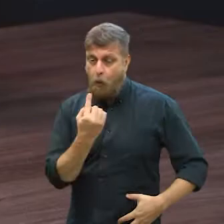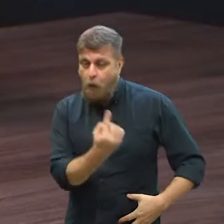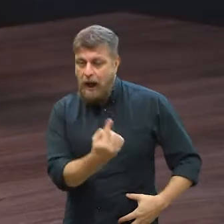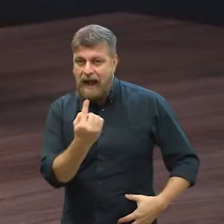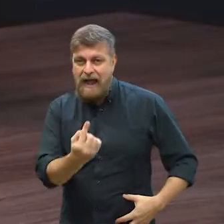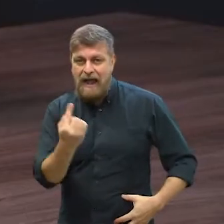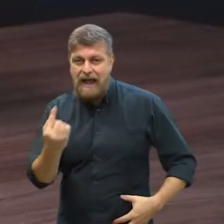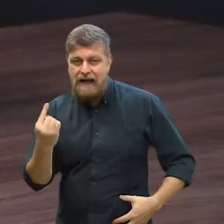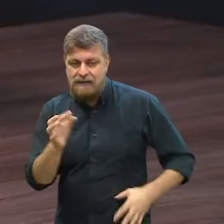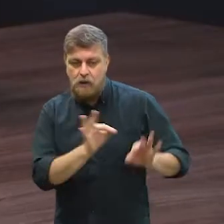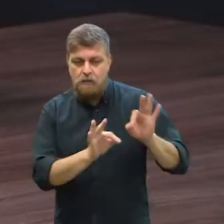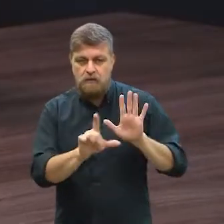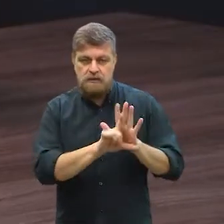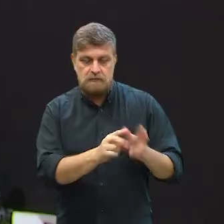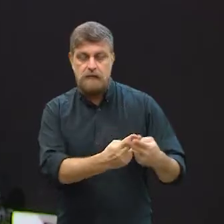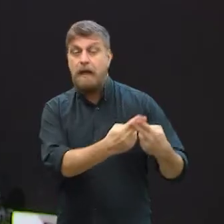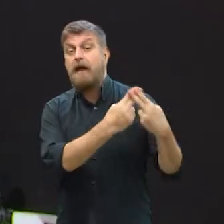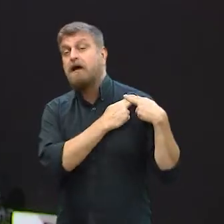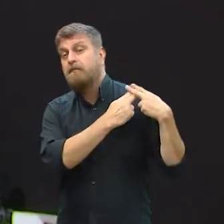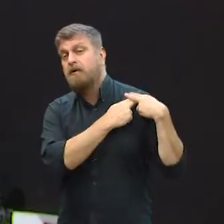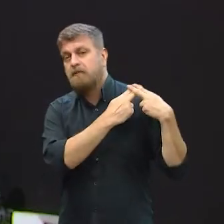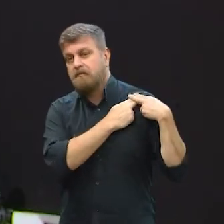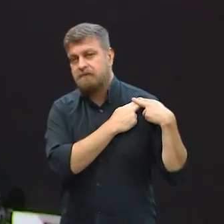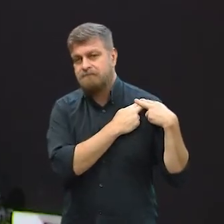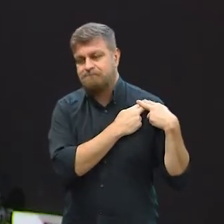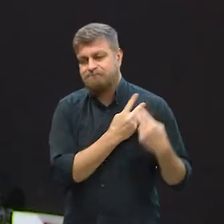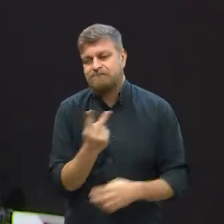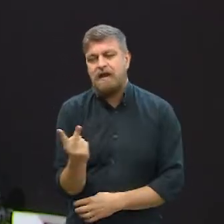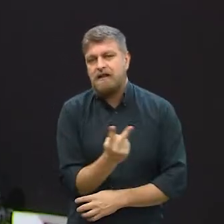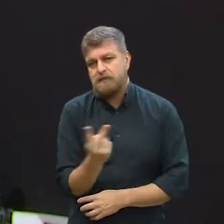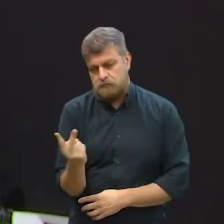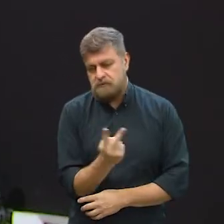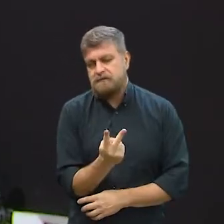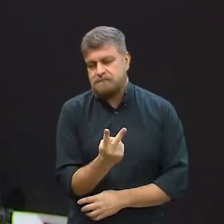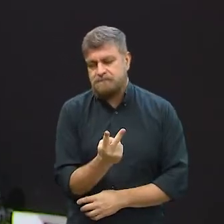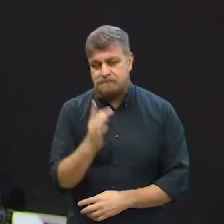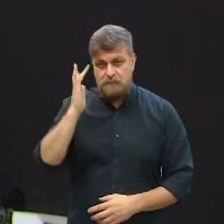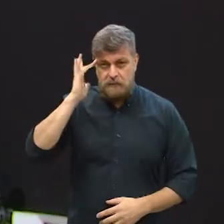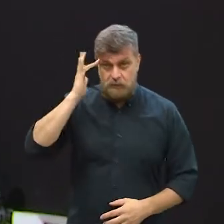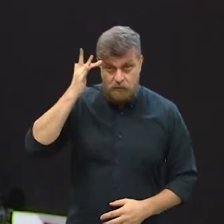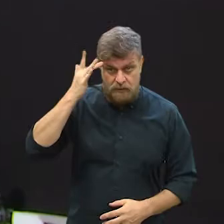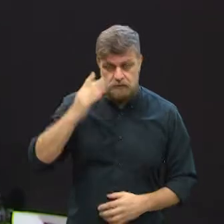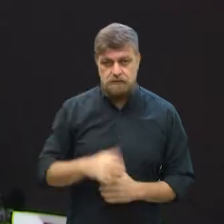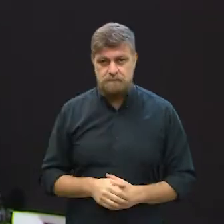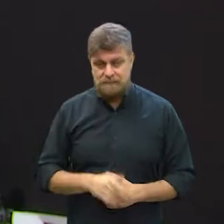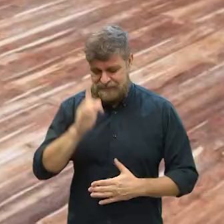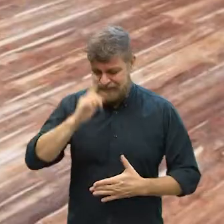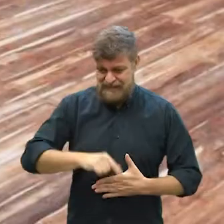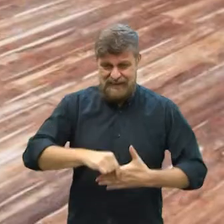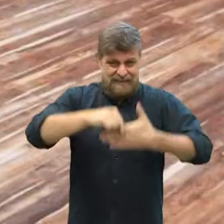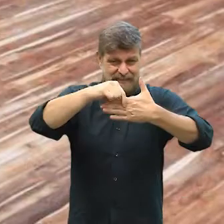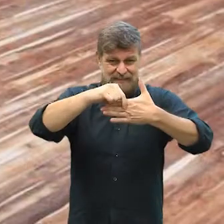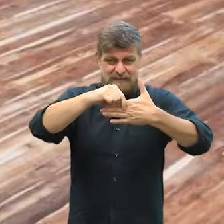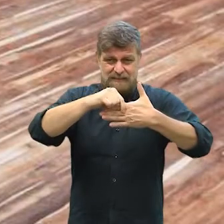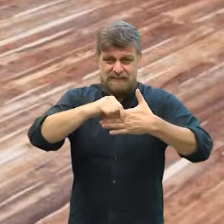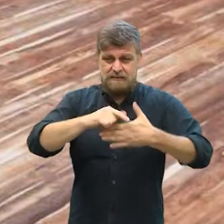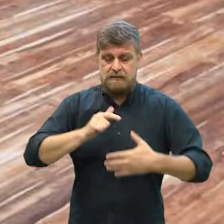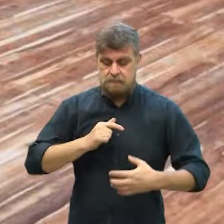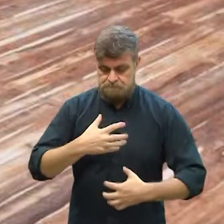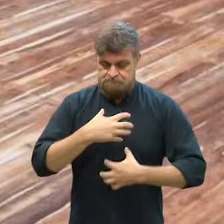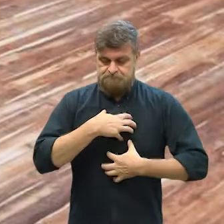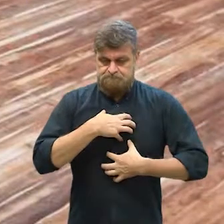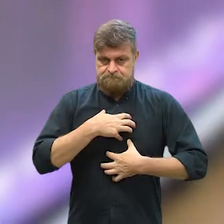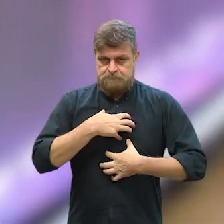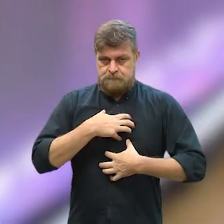de cada um com o projeto? As duas coisas. Eu acho que assim é muito a liderança, ela sem dúvida ela é a